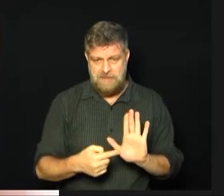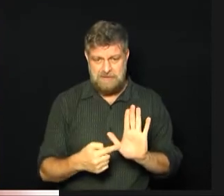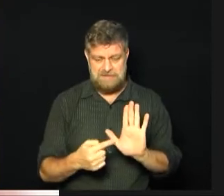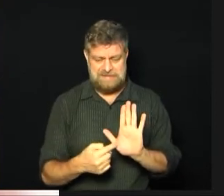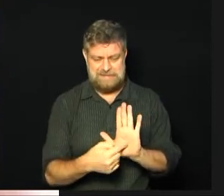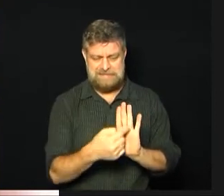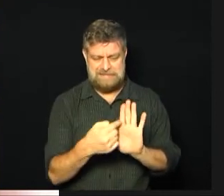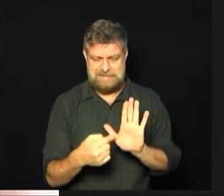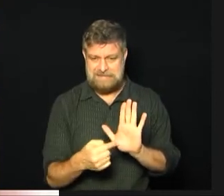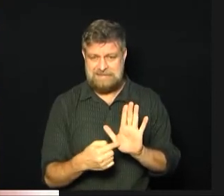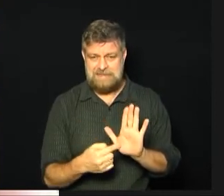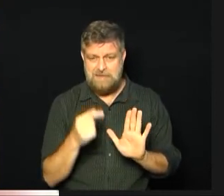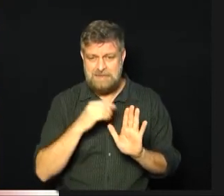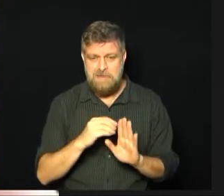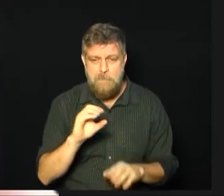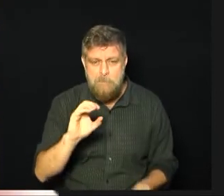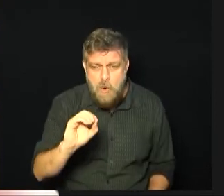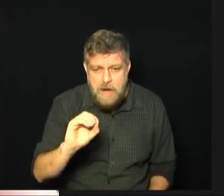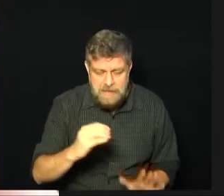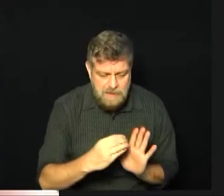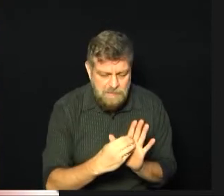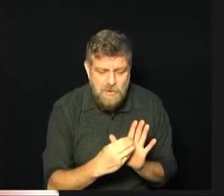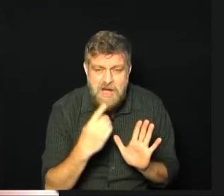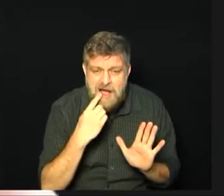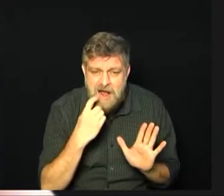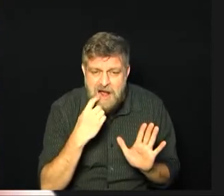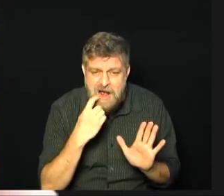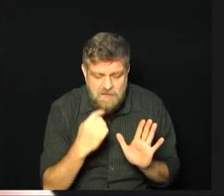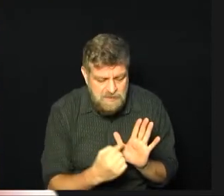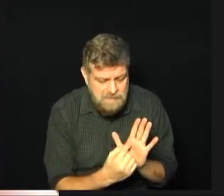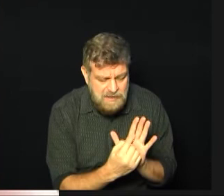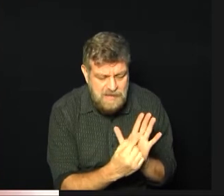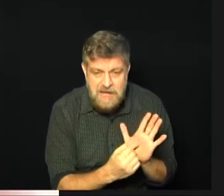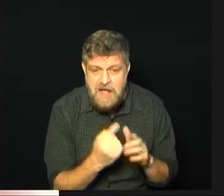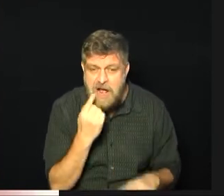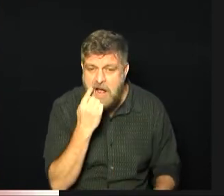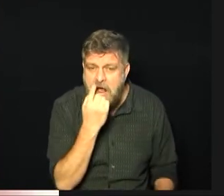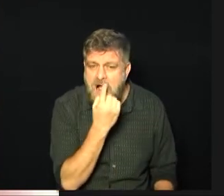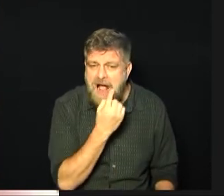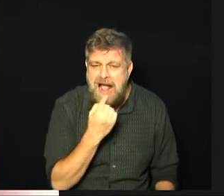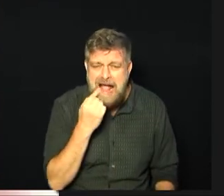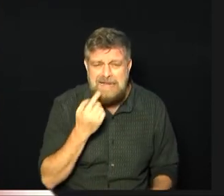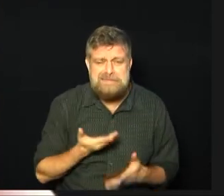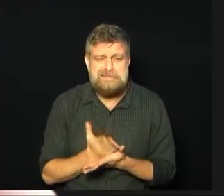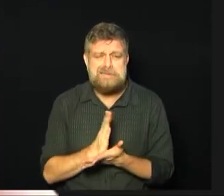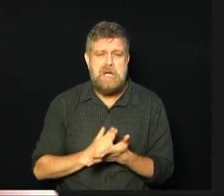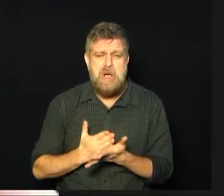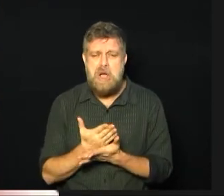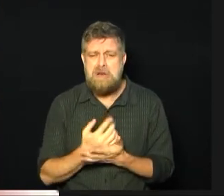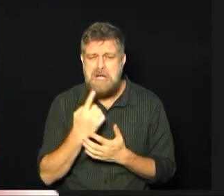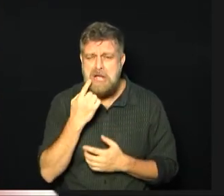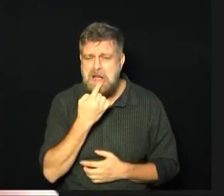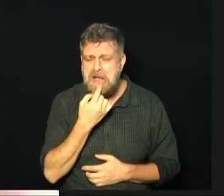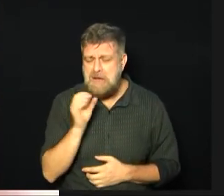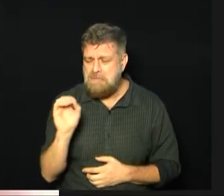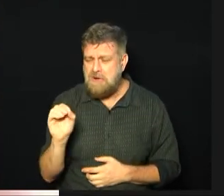Elas fazem um tipo de uma bolinha, né? Fica vermelho ao redor. Na boca é muito incômodo para a criança, né? A criança fica